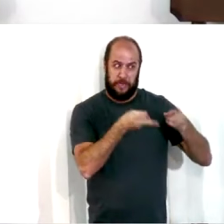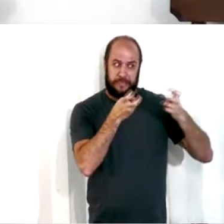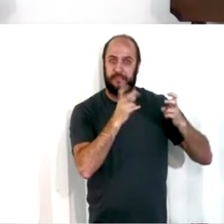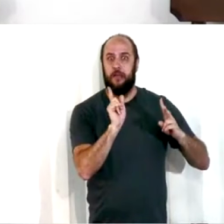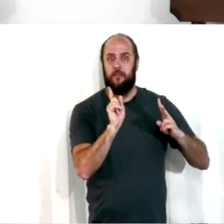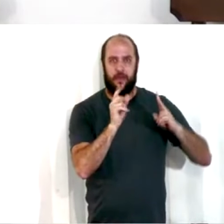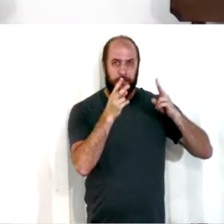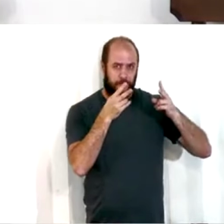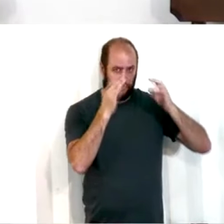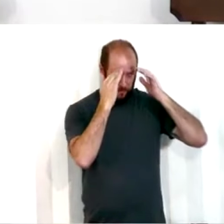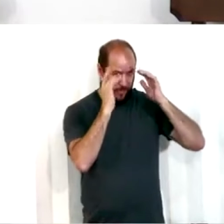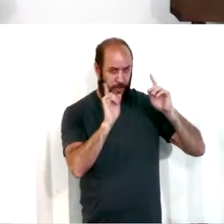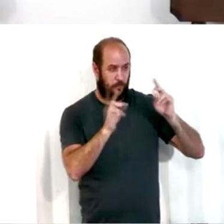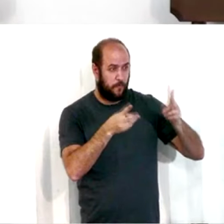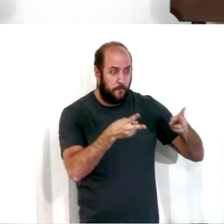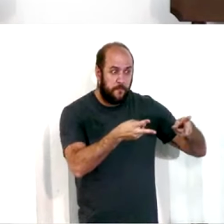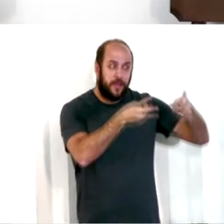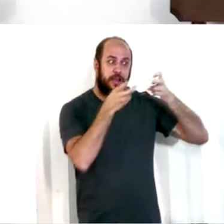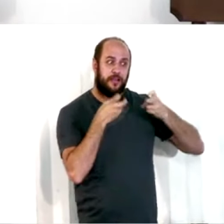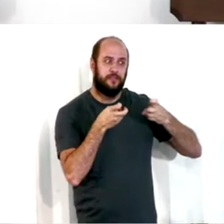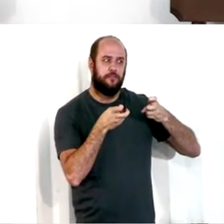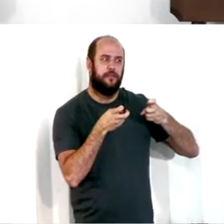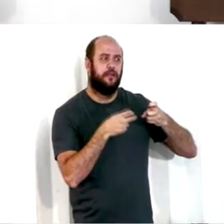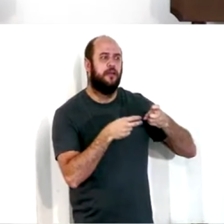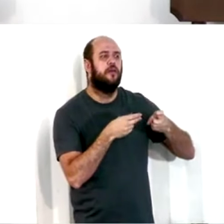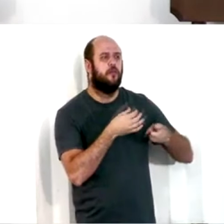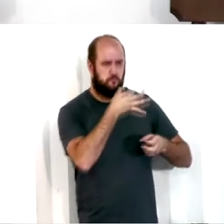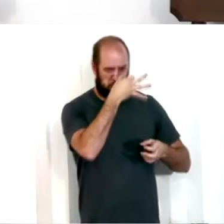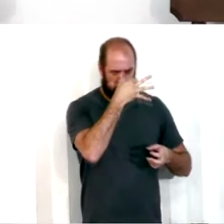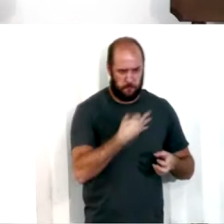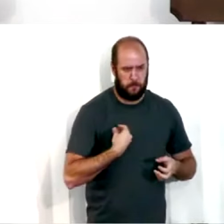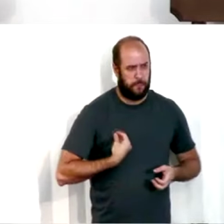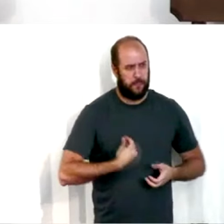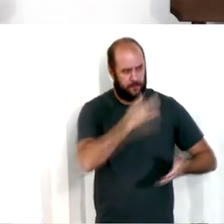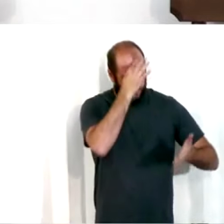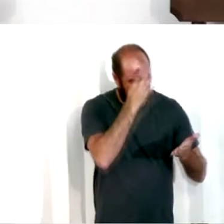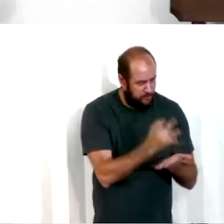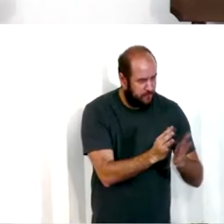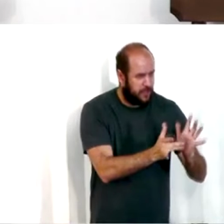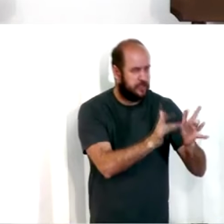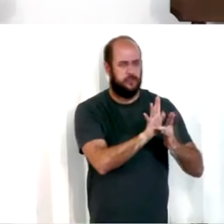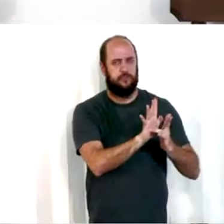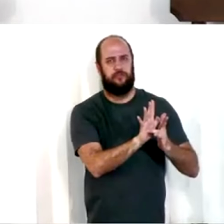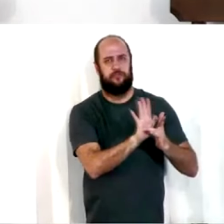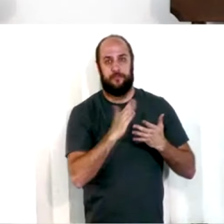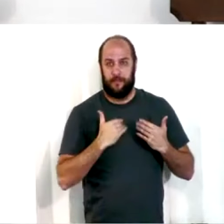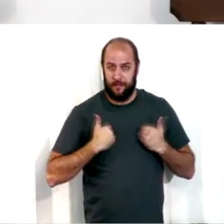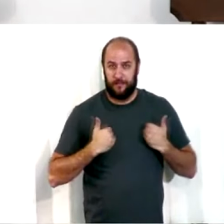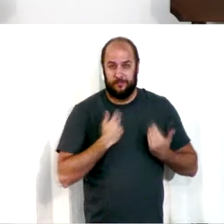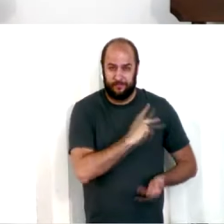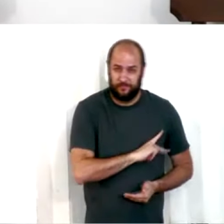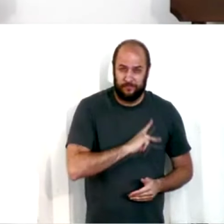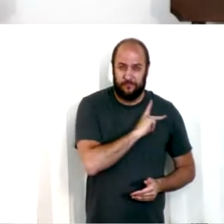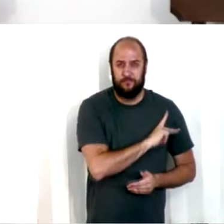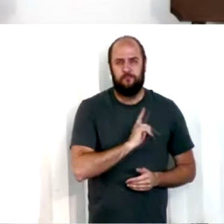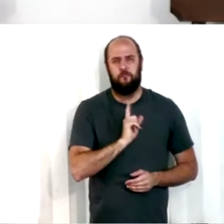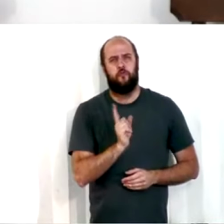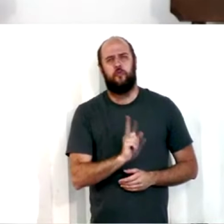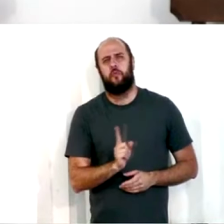em verificar a vossa boa ordem e a firmeza da vossa fé em Cristo. A alegria de Paulo não vinha de uma espécie